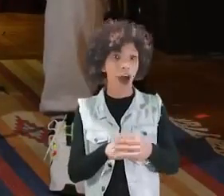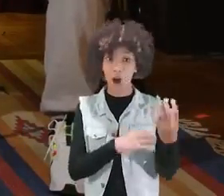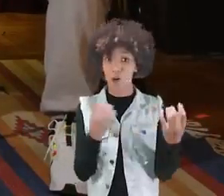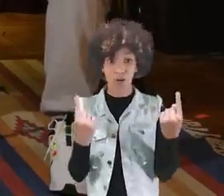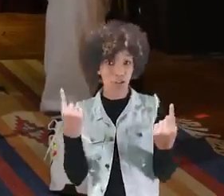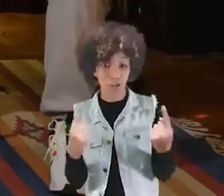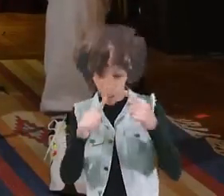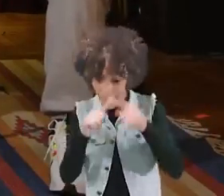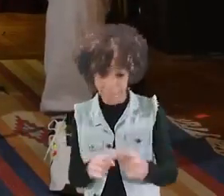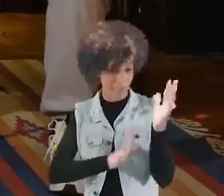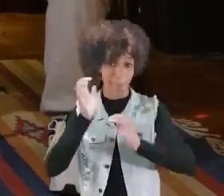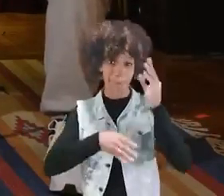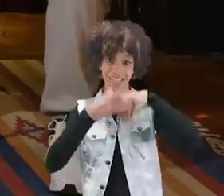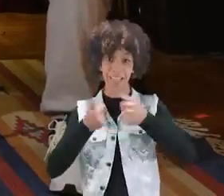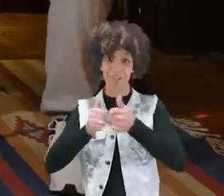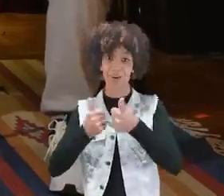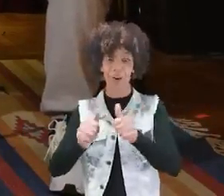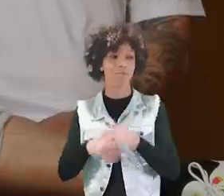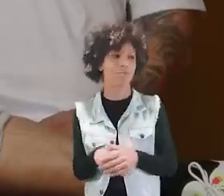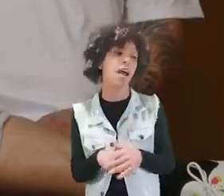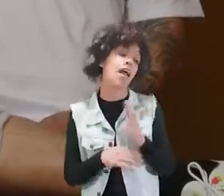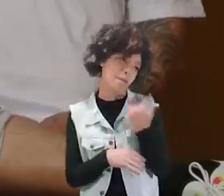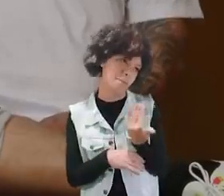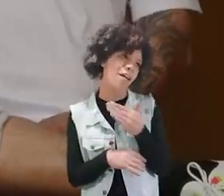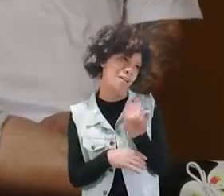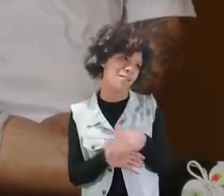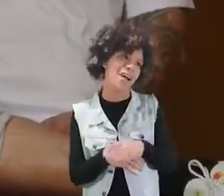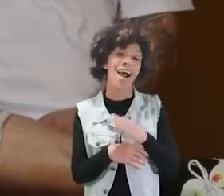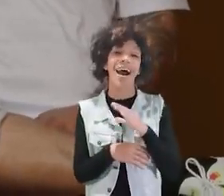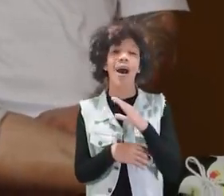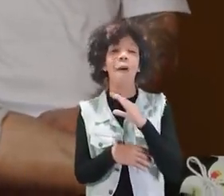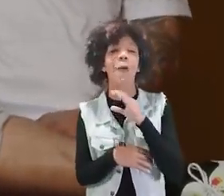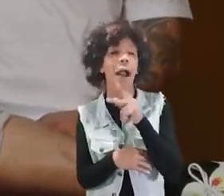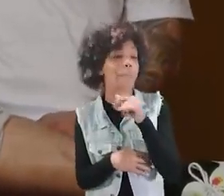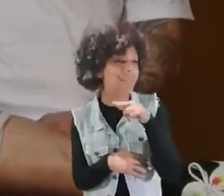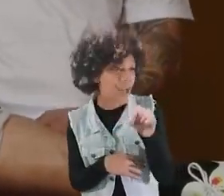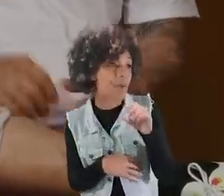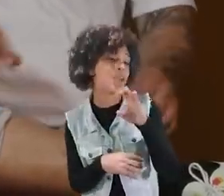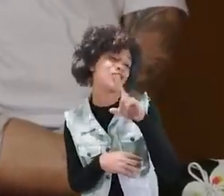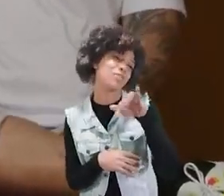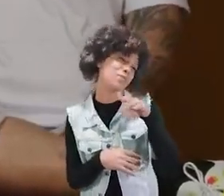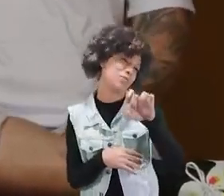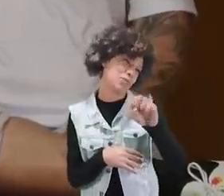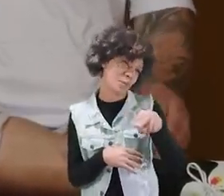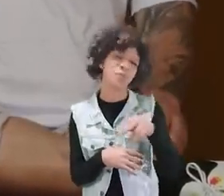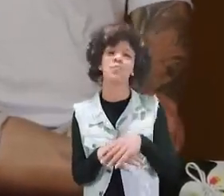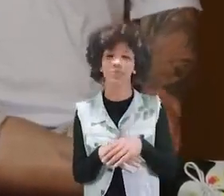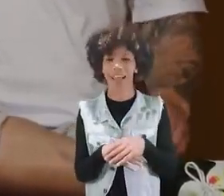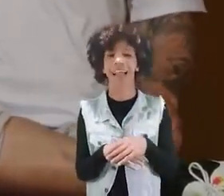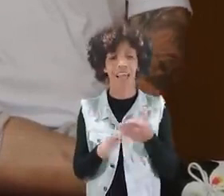do Capitão Edmilson olha olha Capitão Edmilson gigante personalidade da polícia